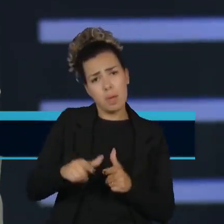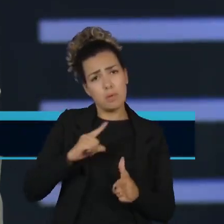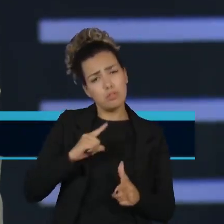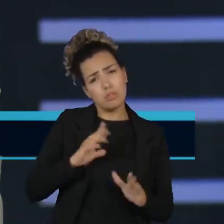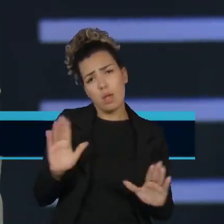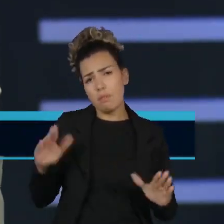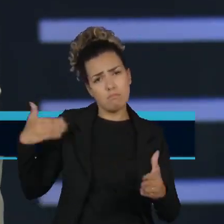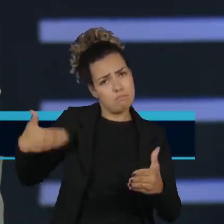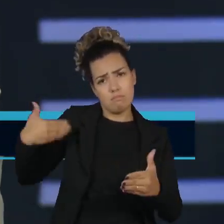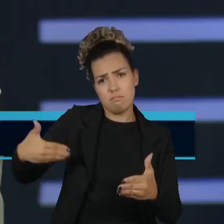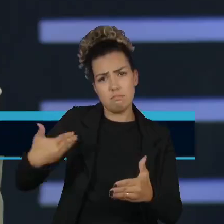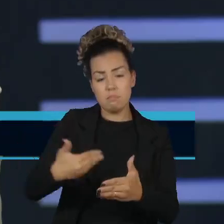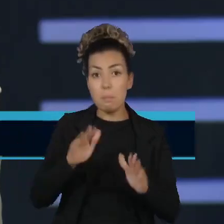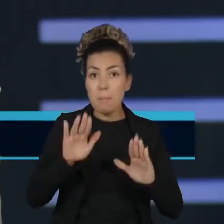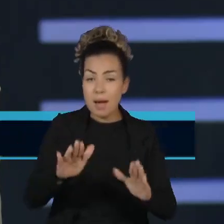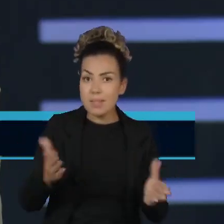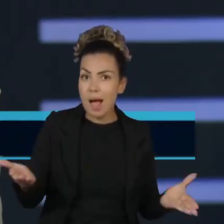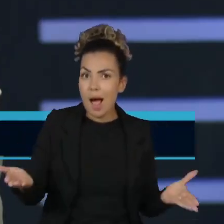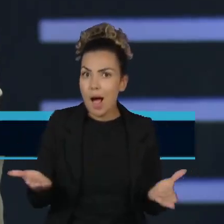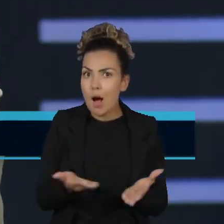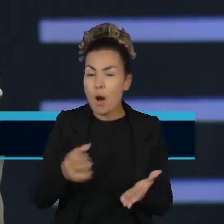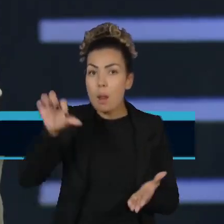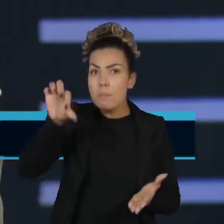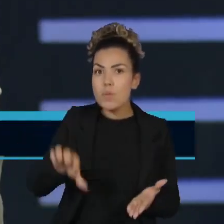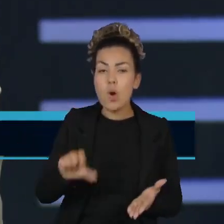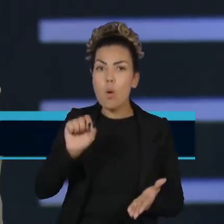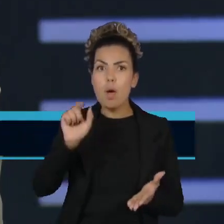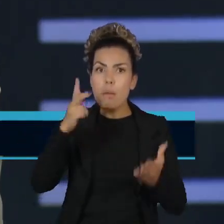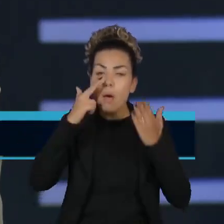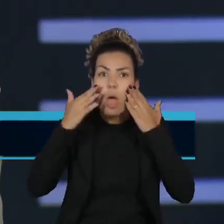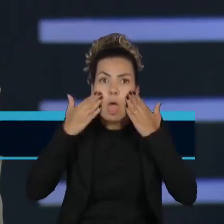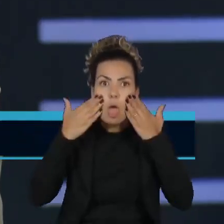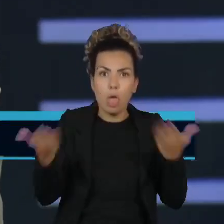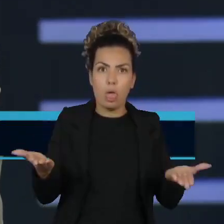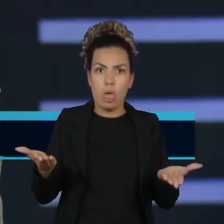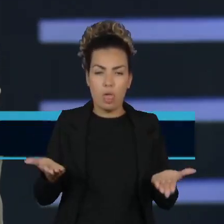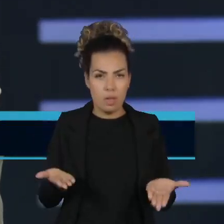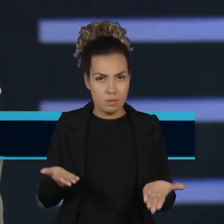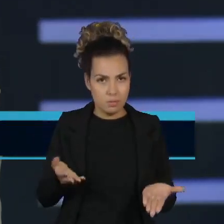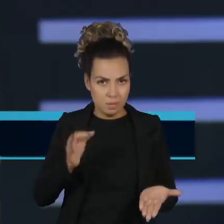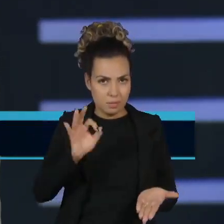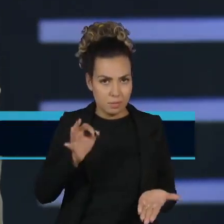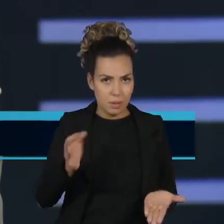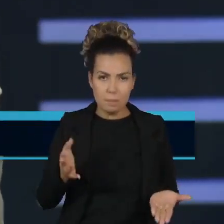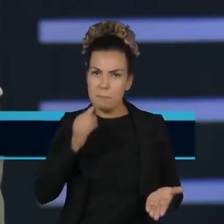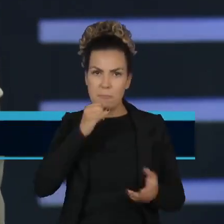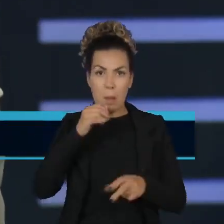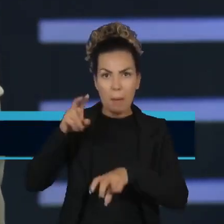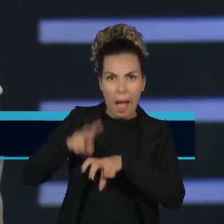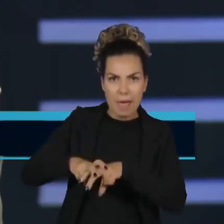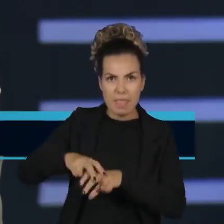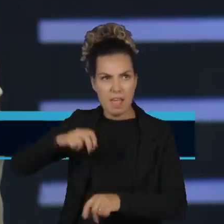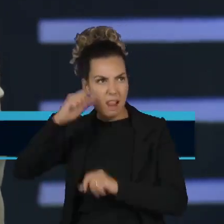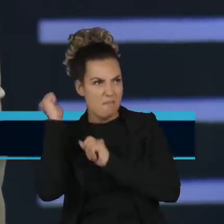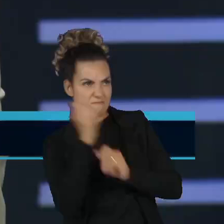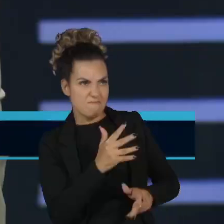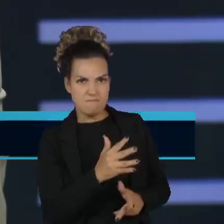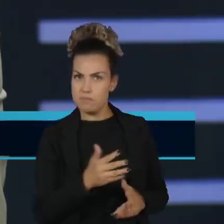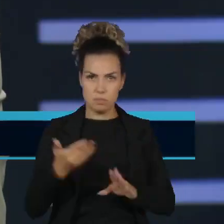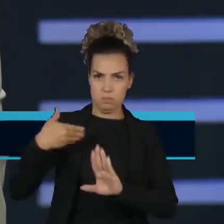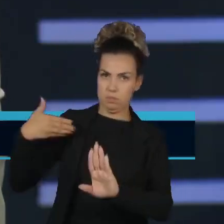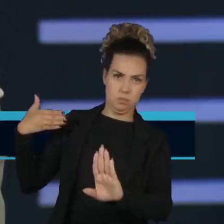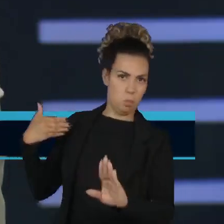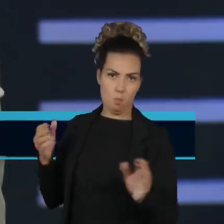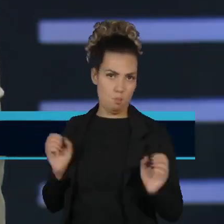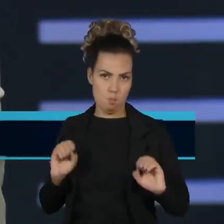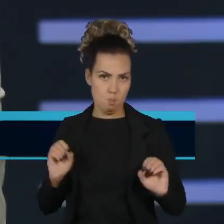nível de exposição de candidaturas. Não é todo ano que você tem cadeirada de um candidato no outro, um soco